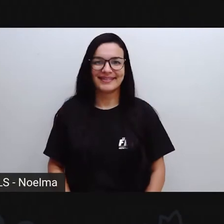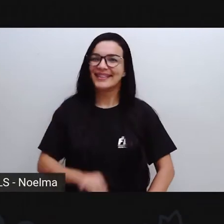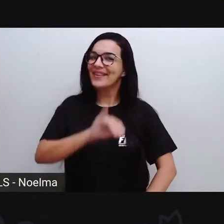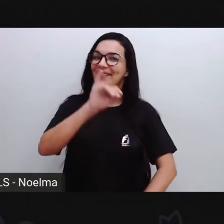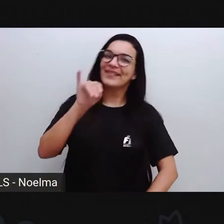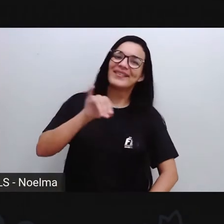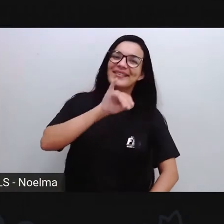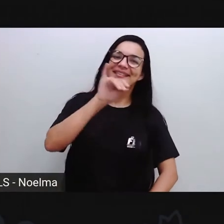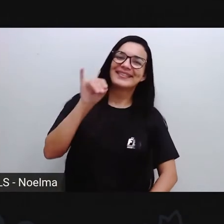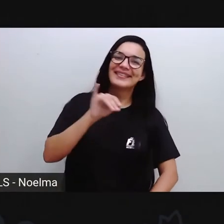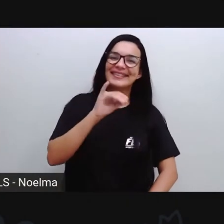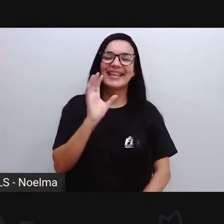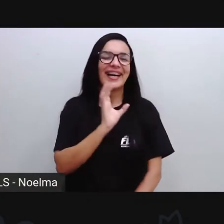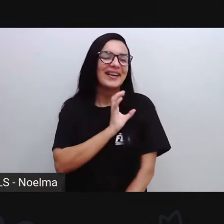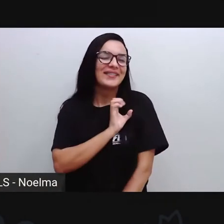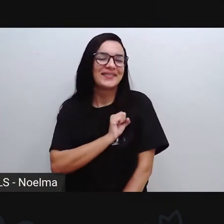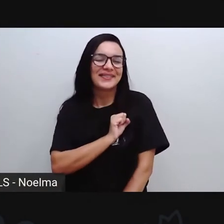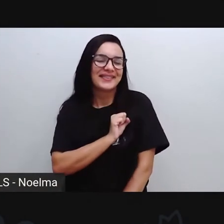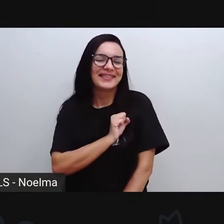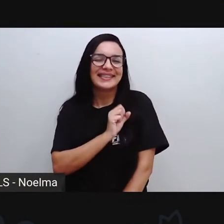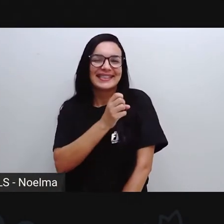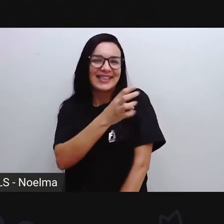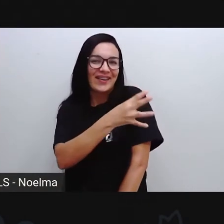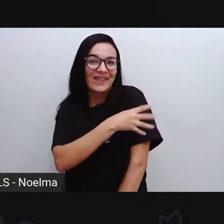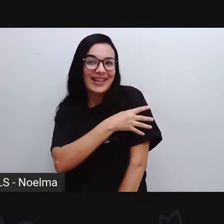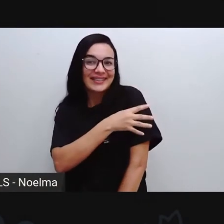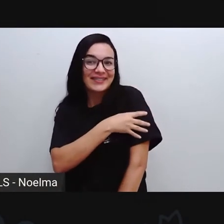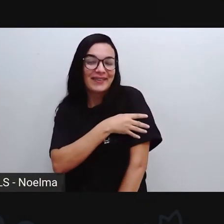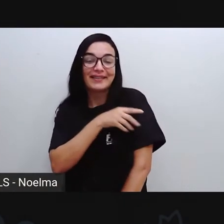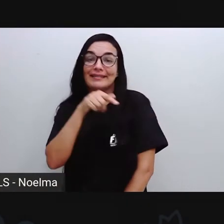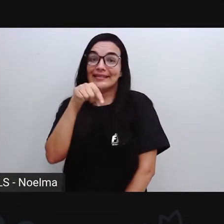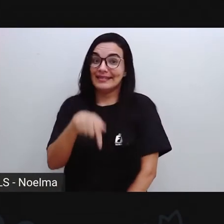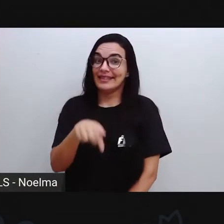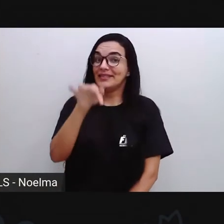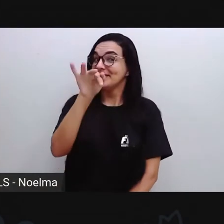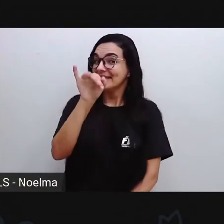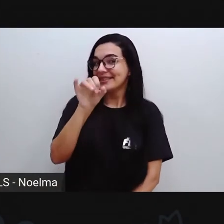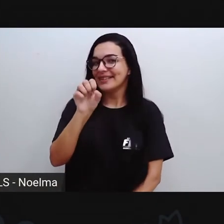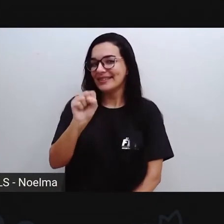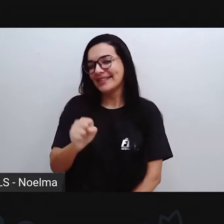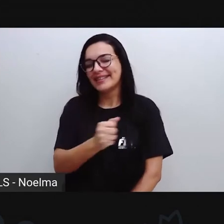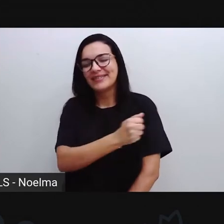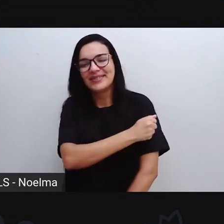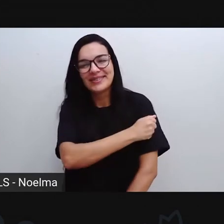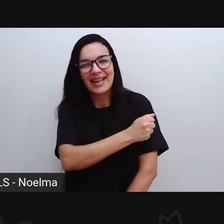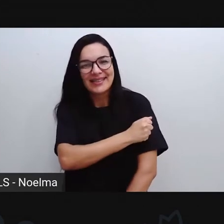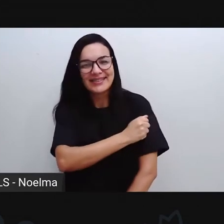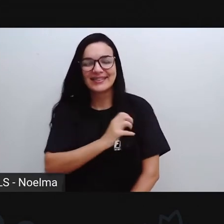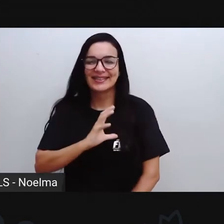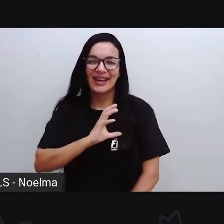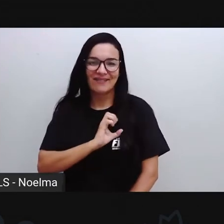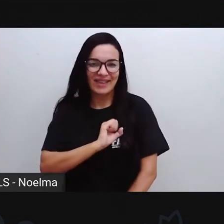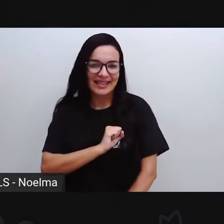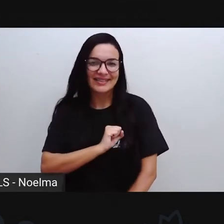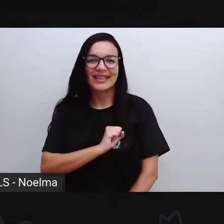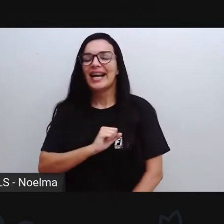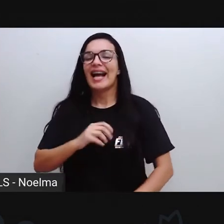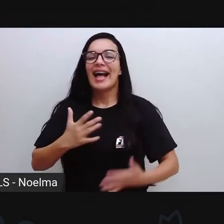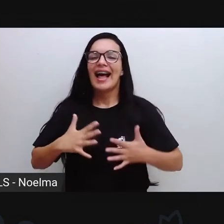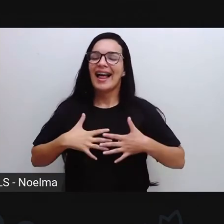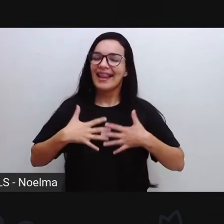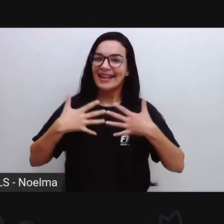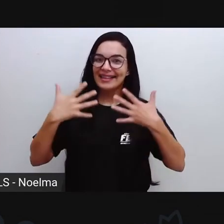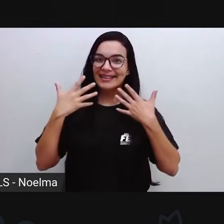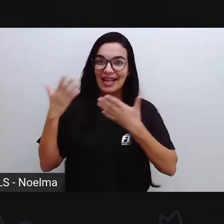Olá, meus amores, meus queridos e amados, quartos anos da cidade de Feira de Santana. É com enorme